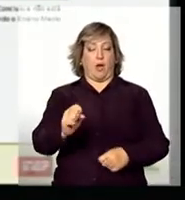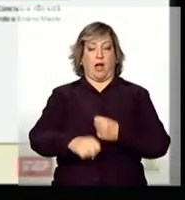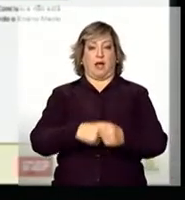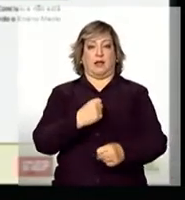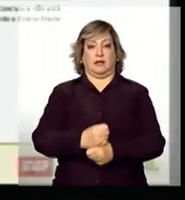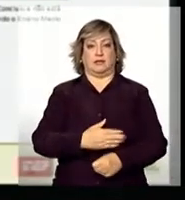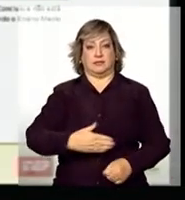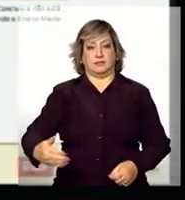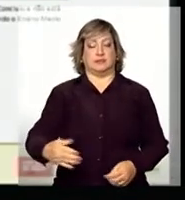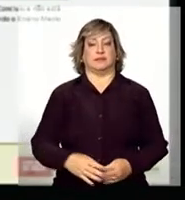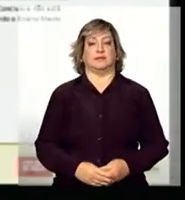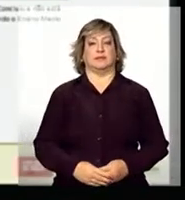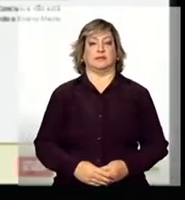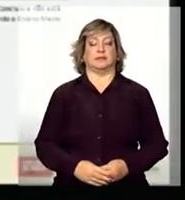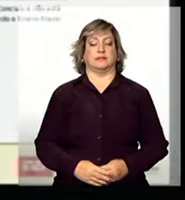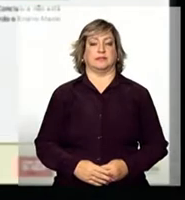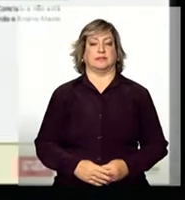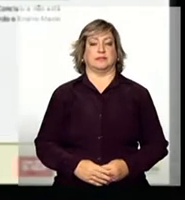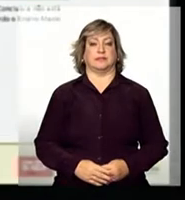tênis